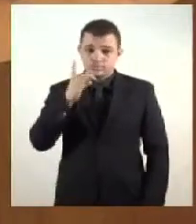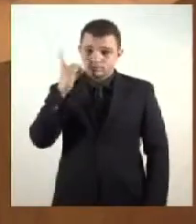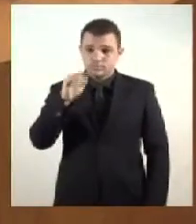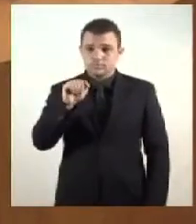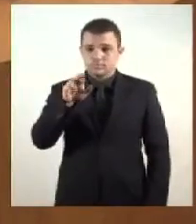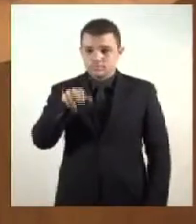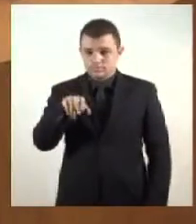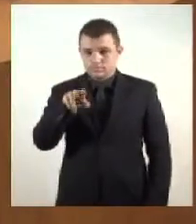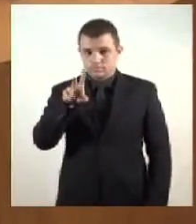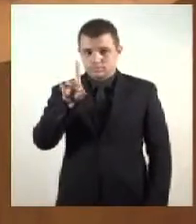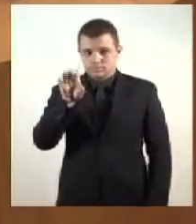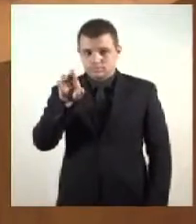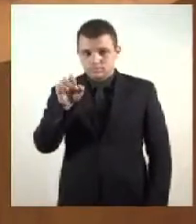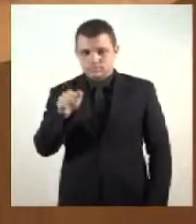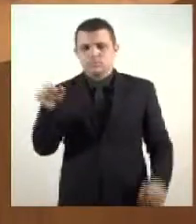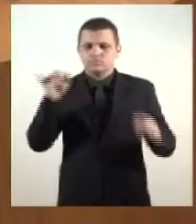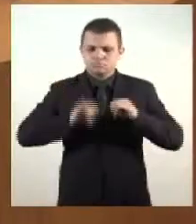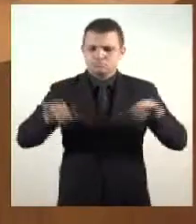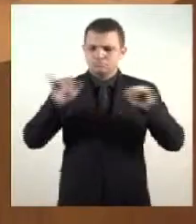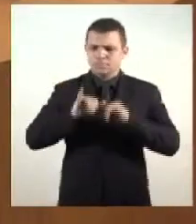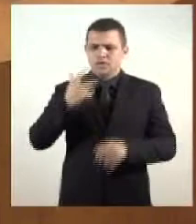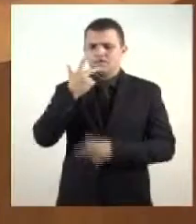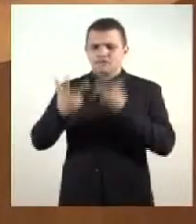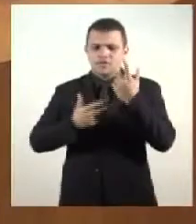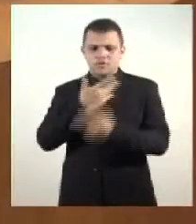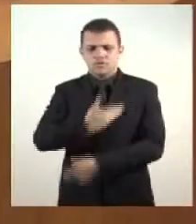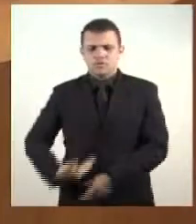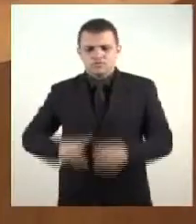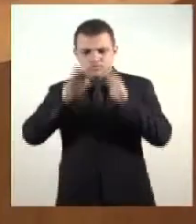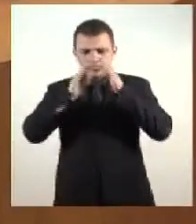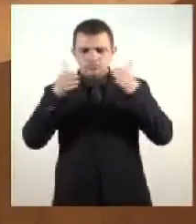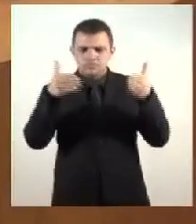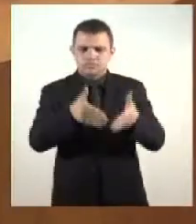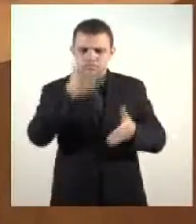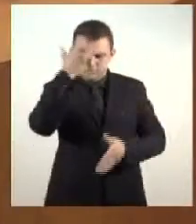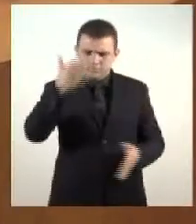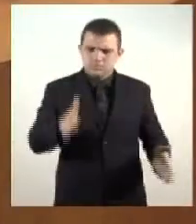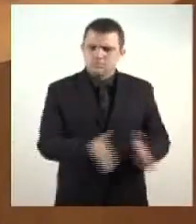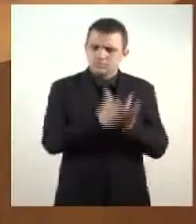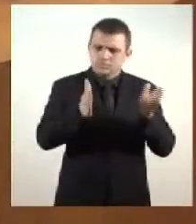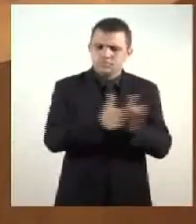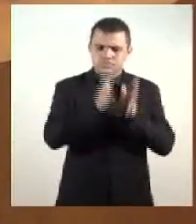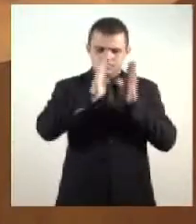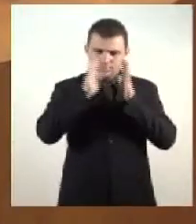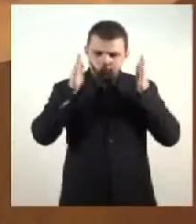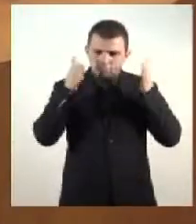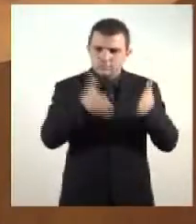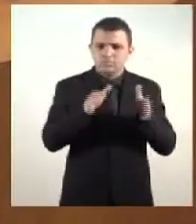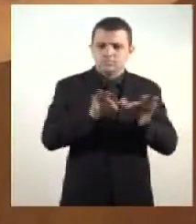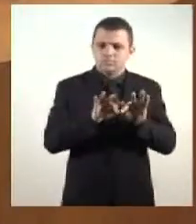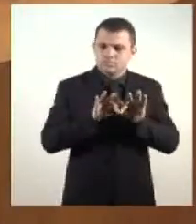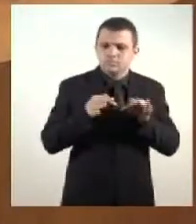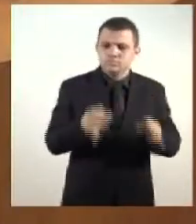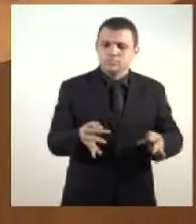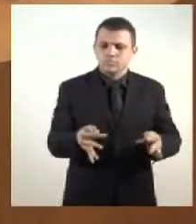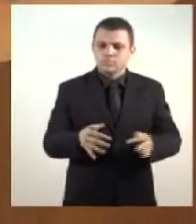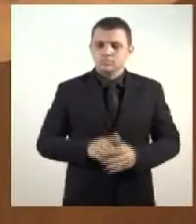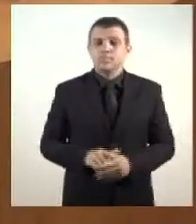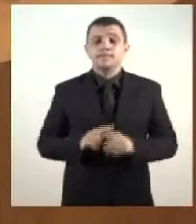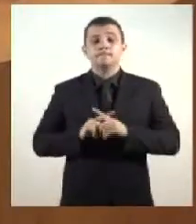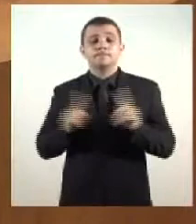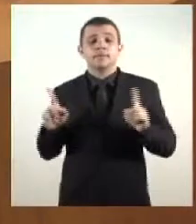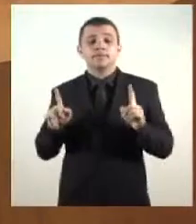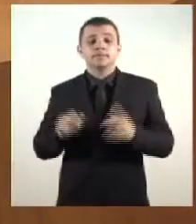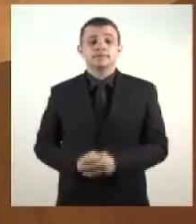pregou e fala que é um governo voltado para os pobres, é um governo voltado para os mais humildes, mas não